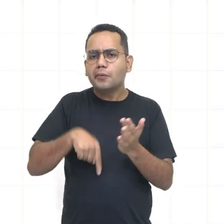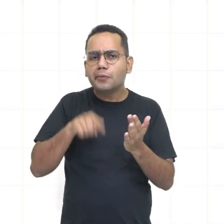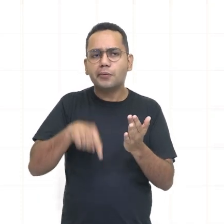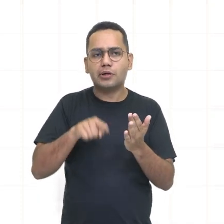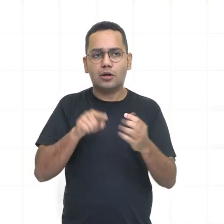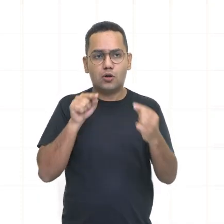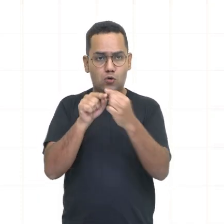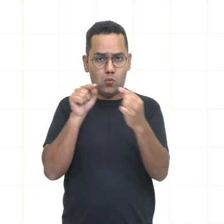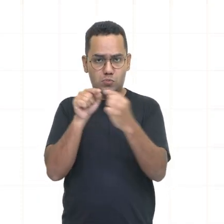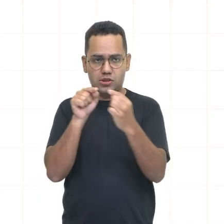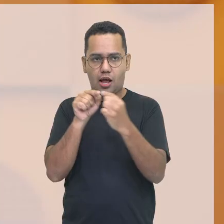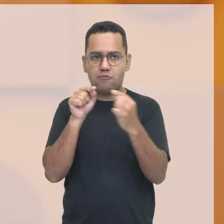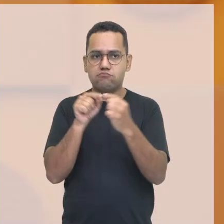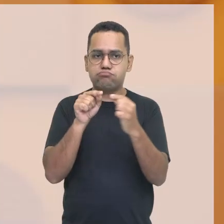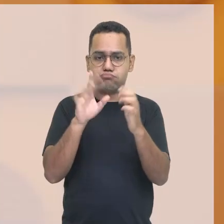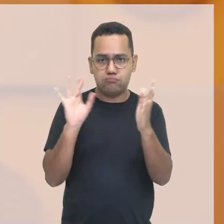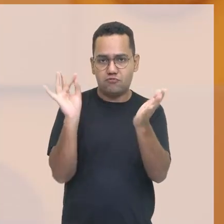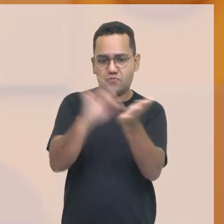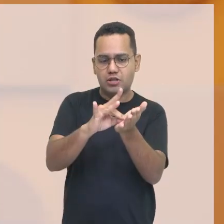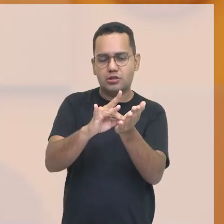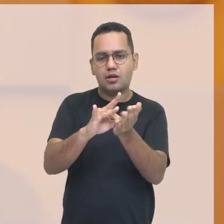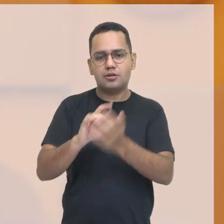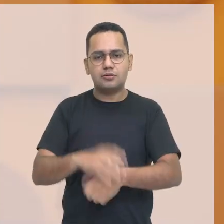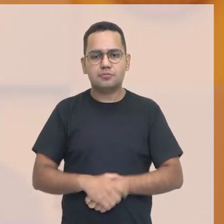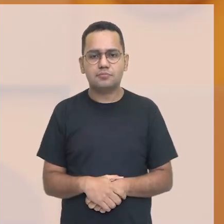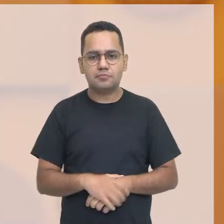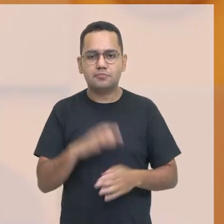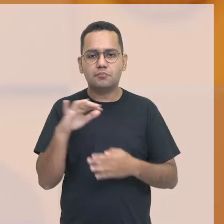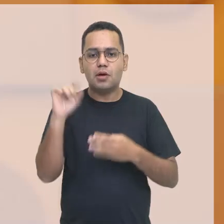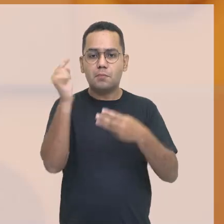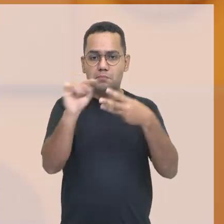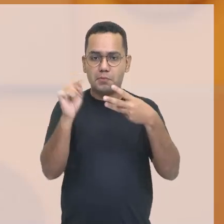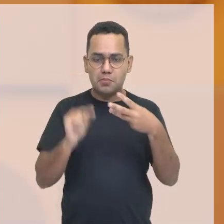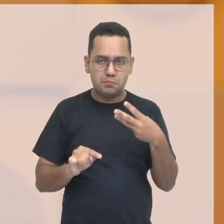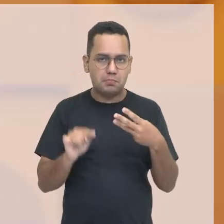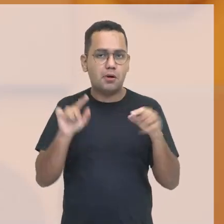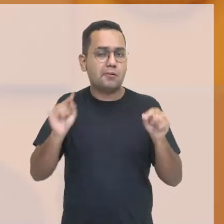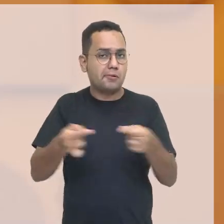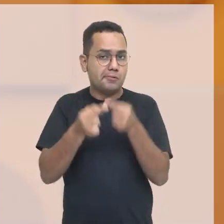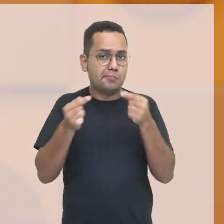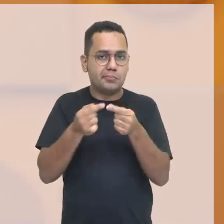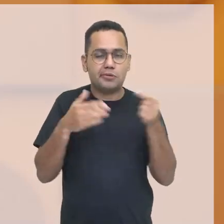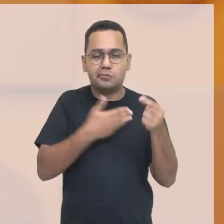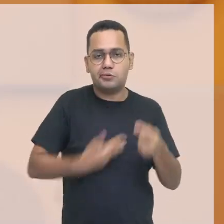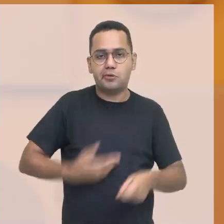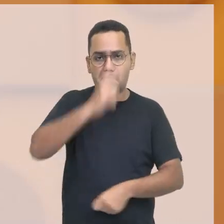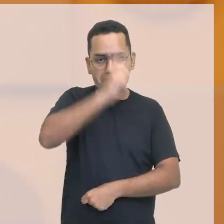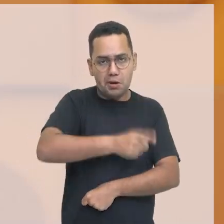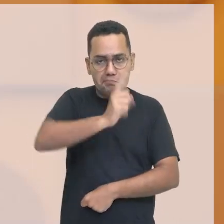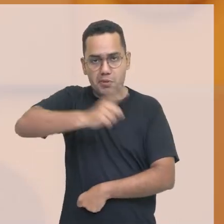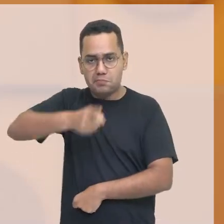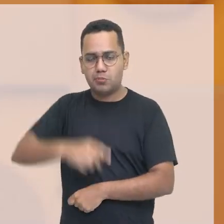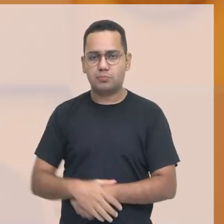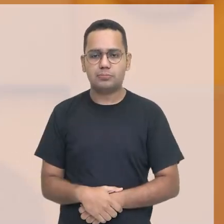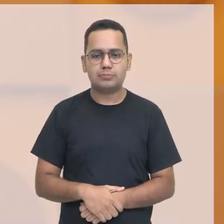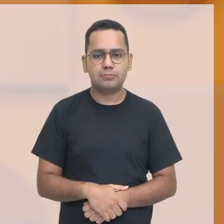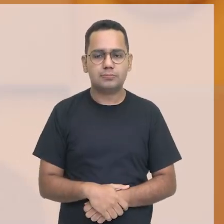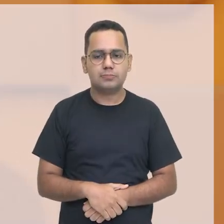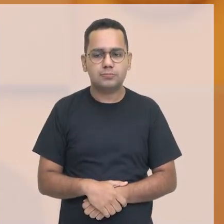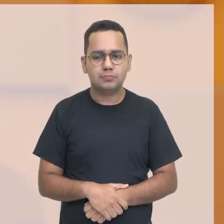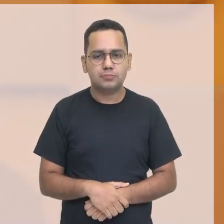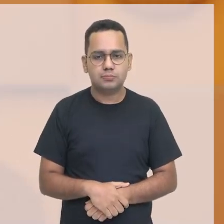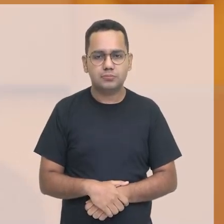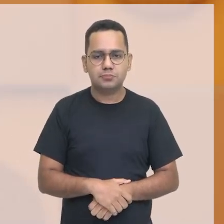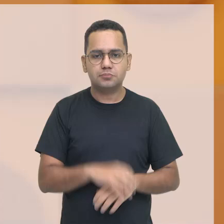reconciliação. Então, todos esses fatores elencados vão caracterizar esses regimes totalitários. Observem que eles